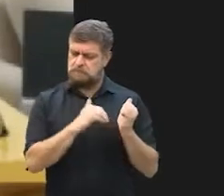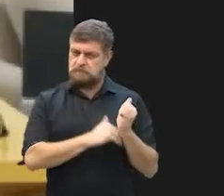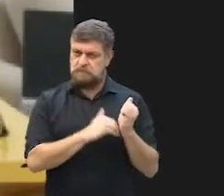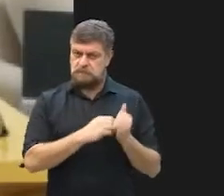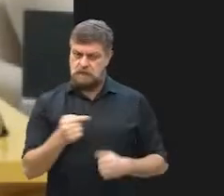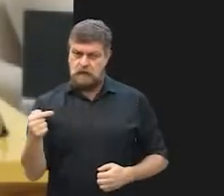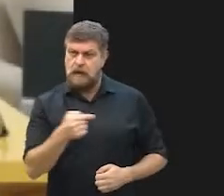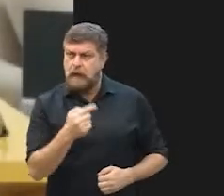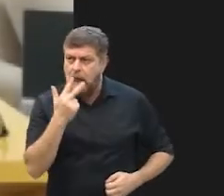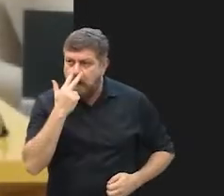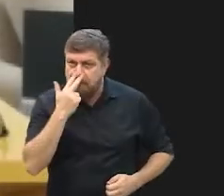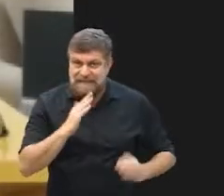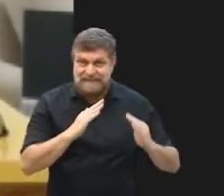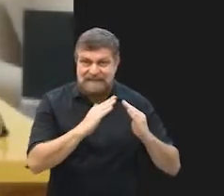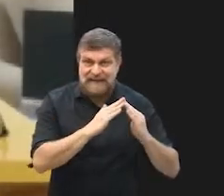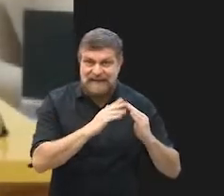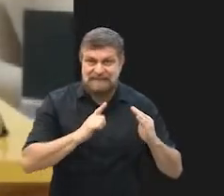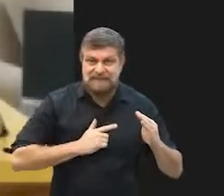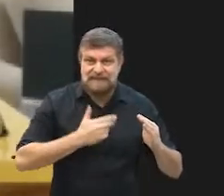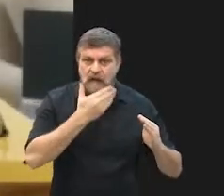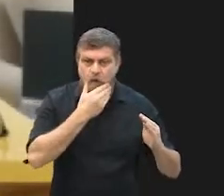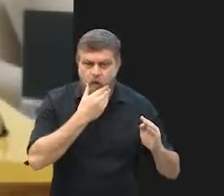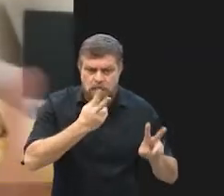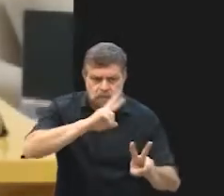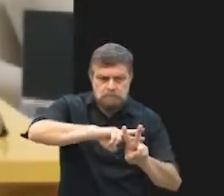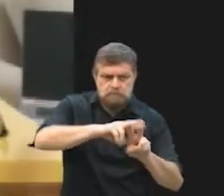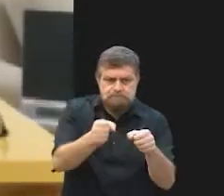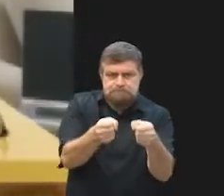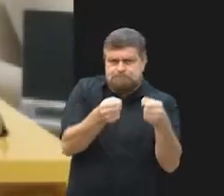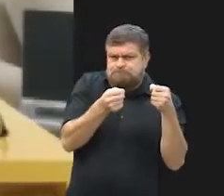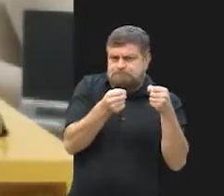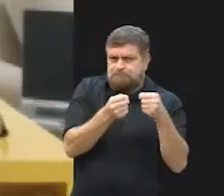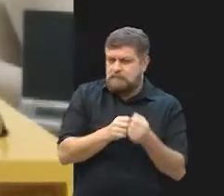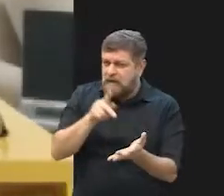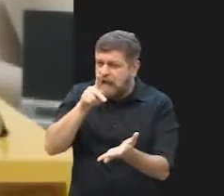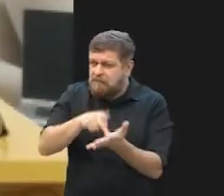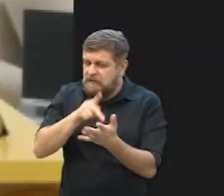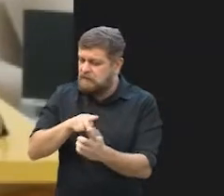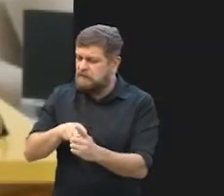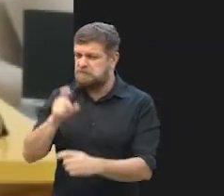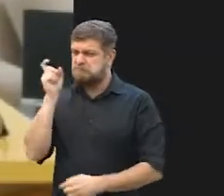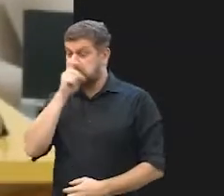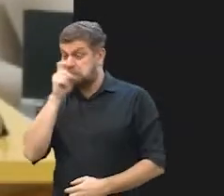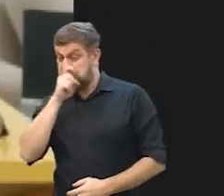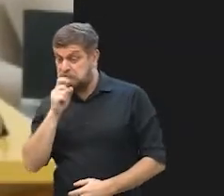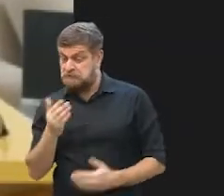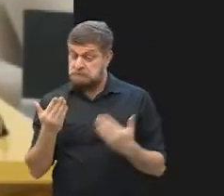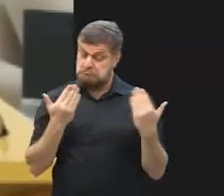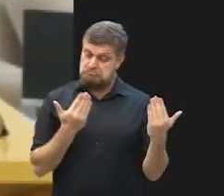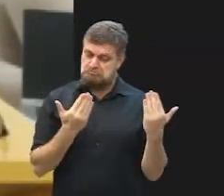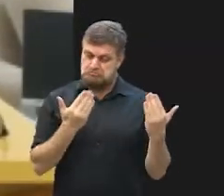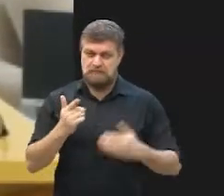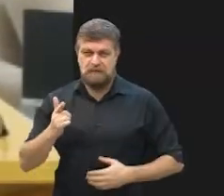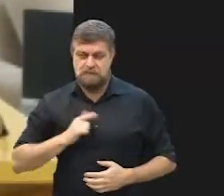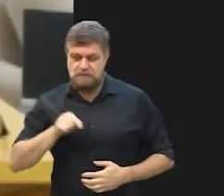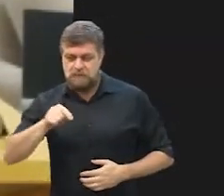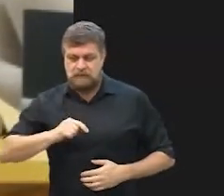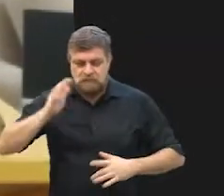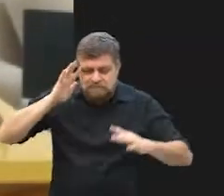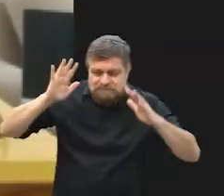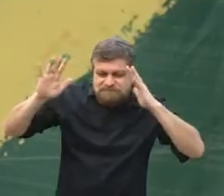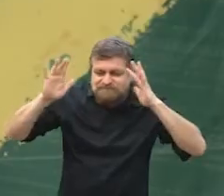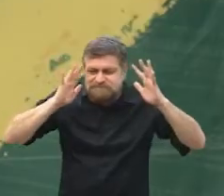tem um prisioneiro na casa da chácara, eles querem saber se isso é verdade, se é fato, se não é fato, enfim, eles começam a devanear um